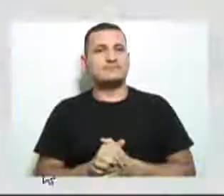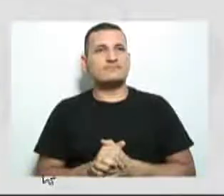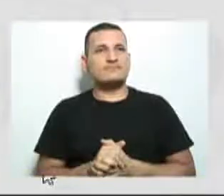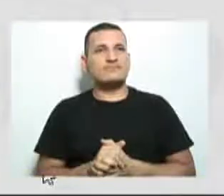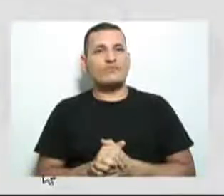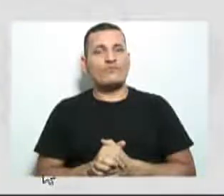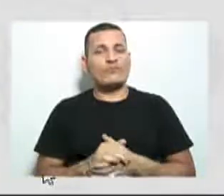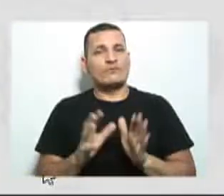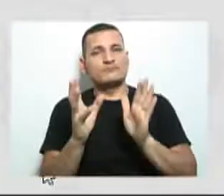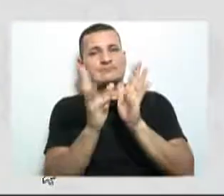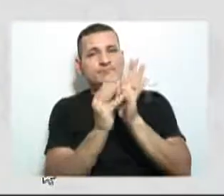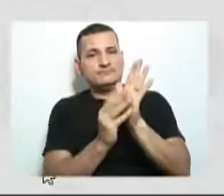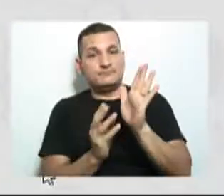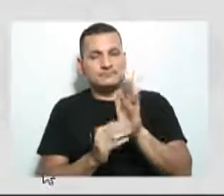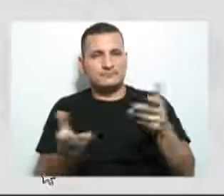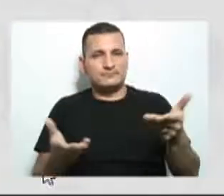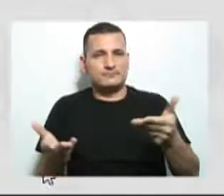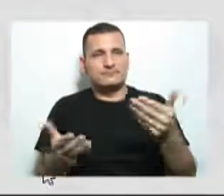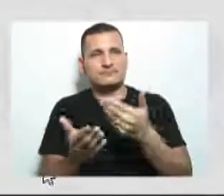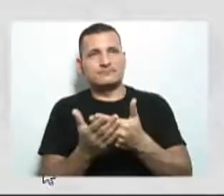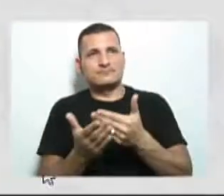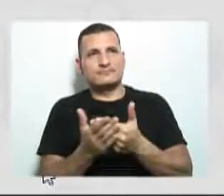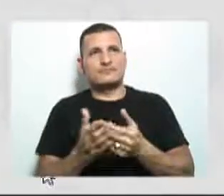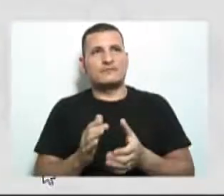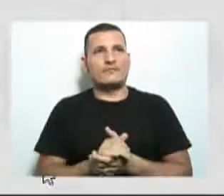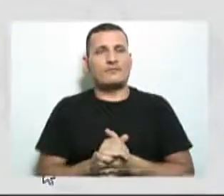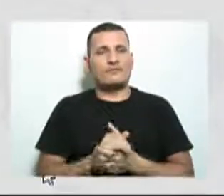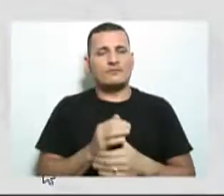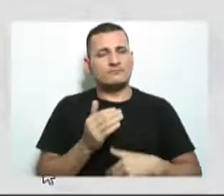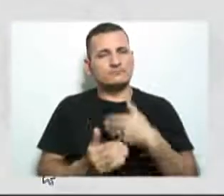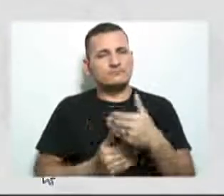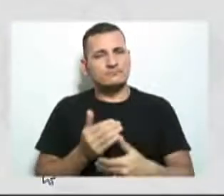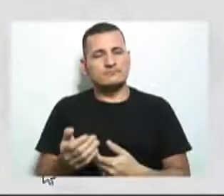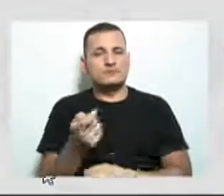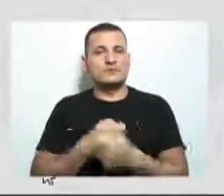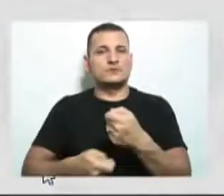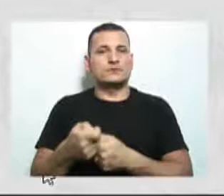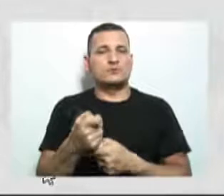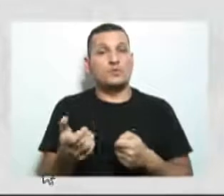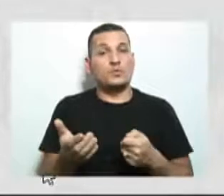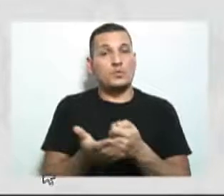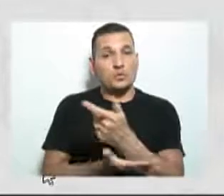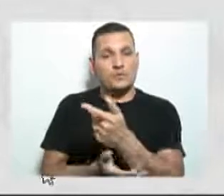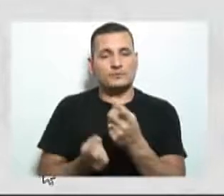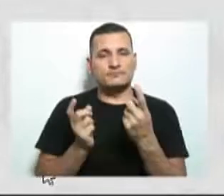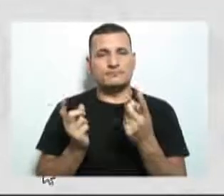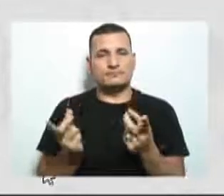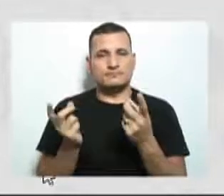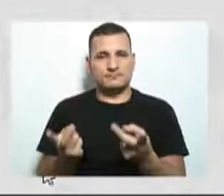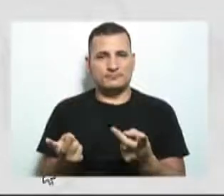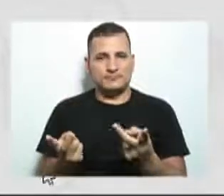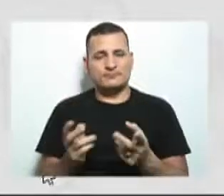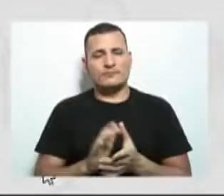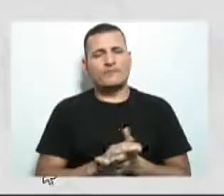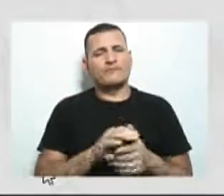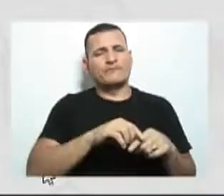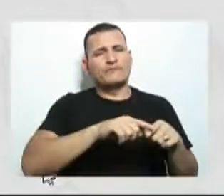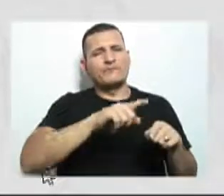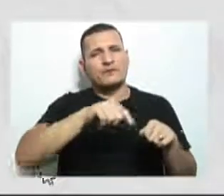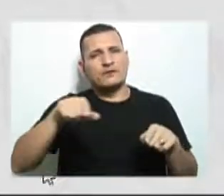olha aí o conteúdo da nossa aula de hoje. Processo de negociação para compra e venda. Variáveis básicas